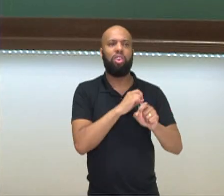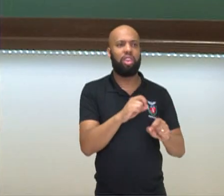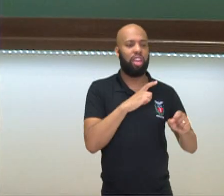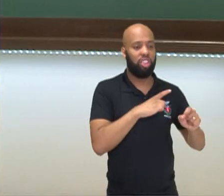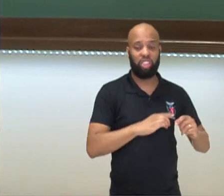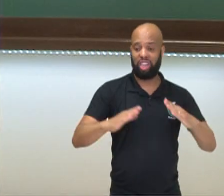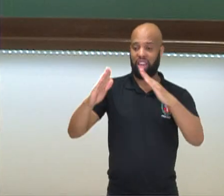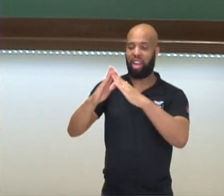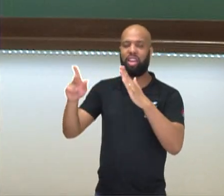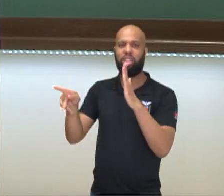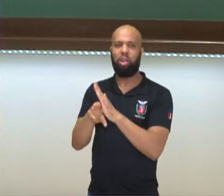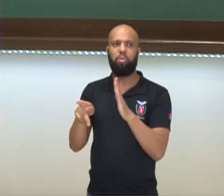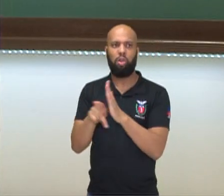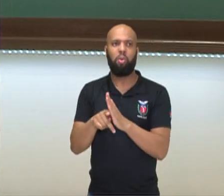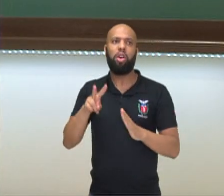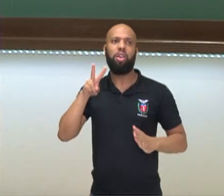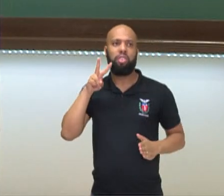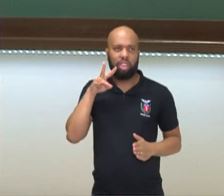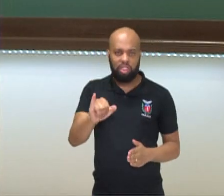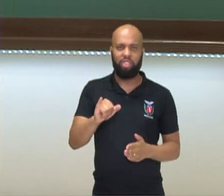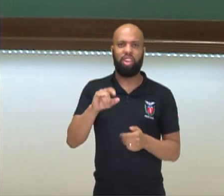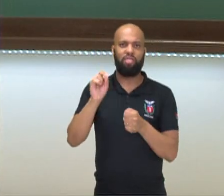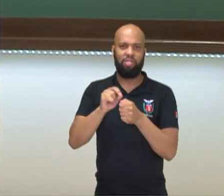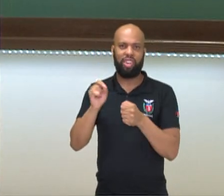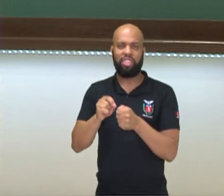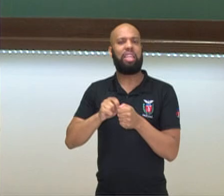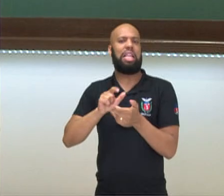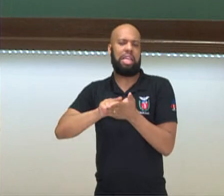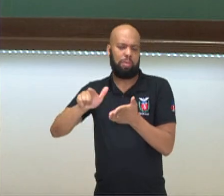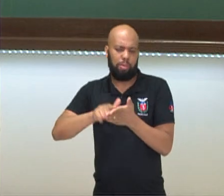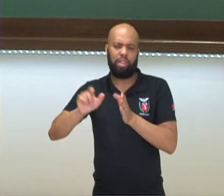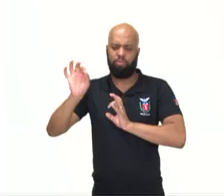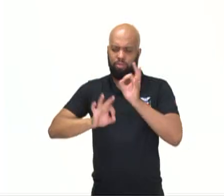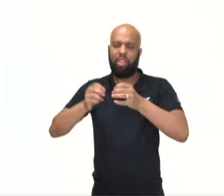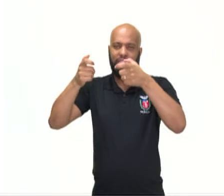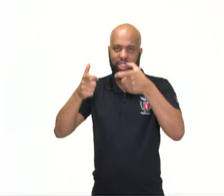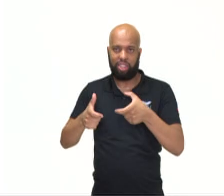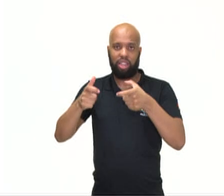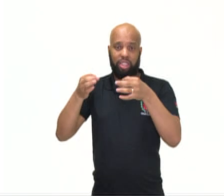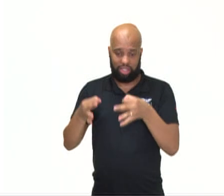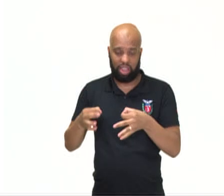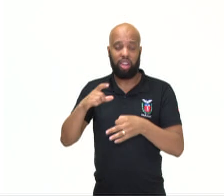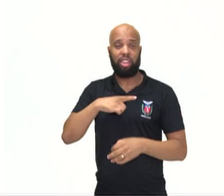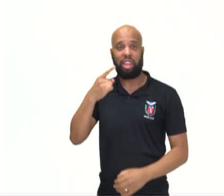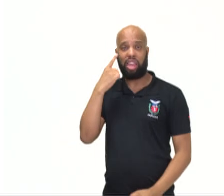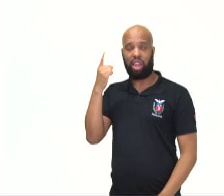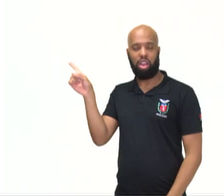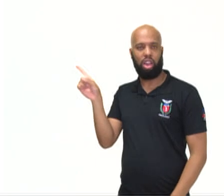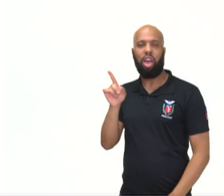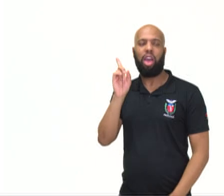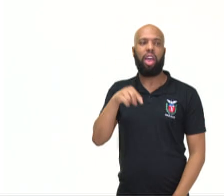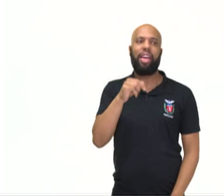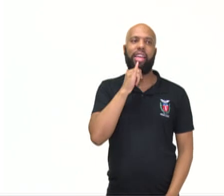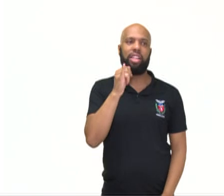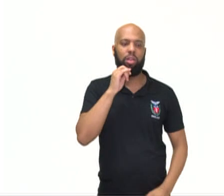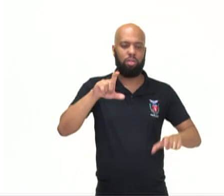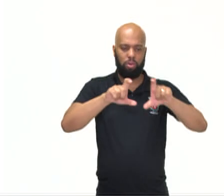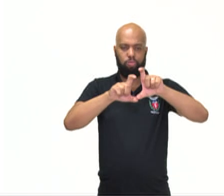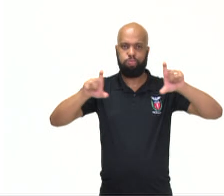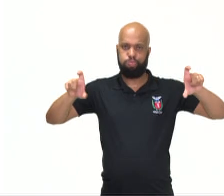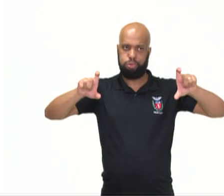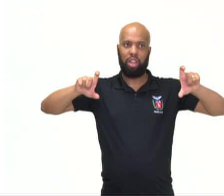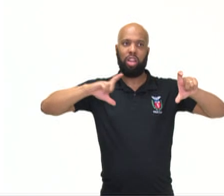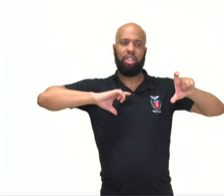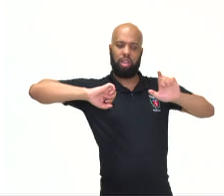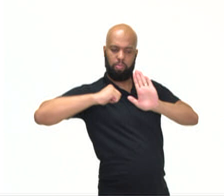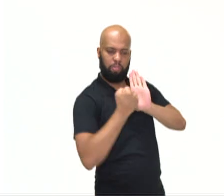por essa casa de fundição. E daí, olha, aqui a gente tem um exemplo, né, de uma barra de ouro com o logotipo,